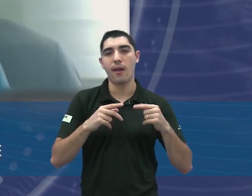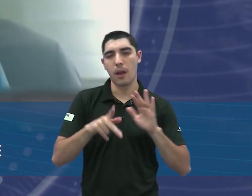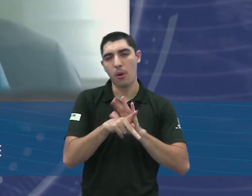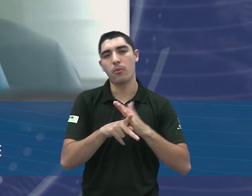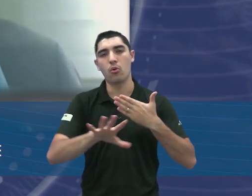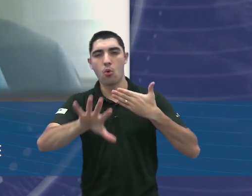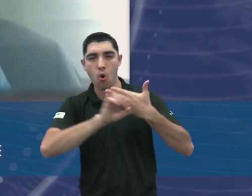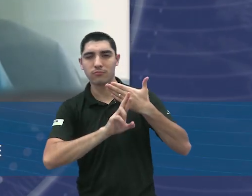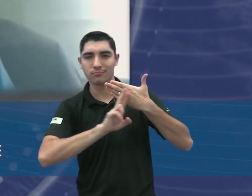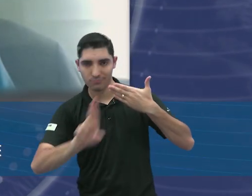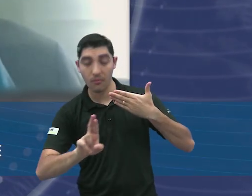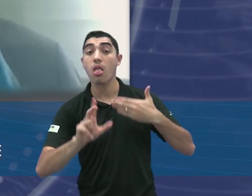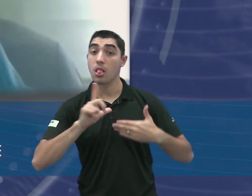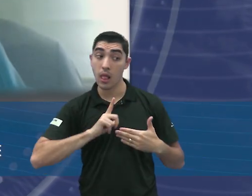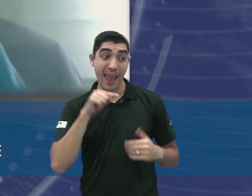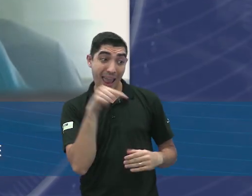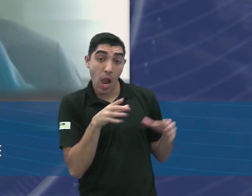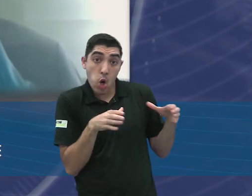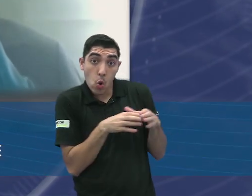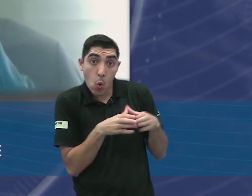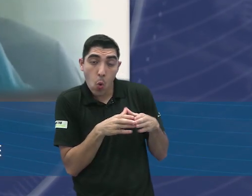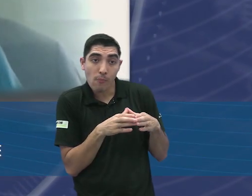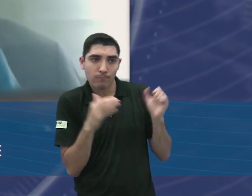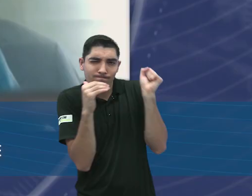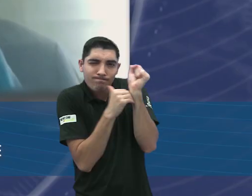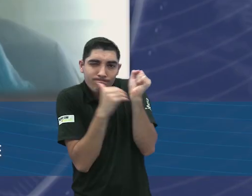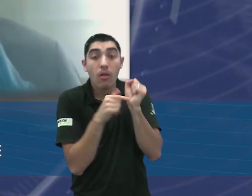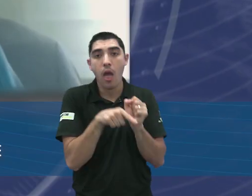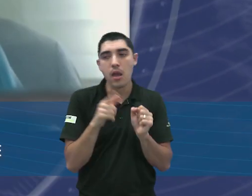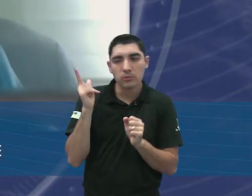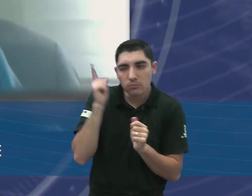eles possam fazer um estudo ali